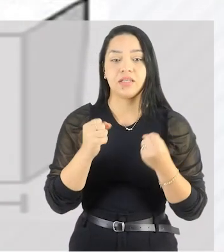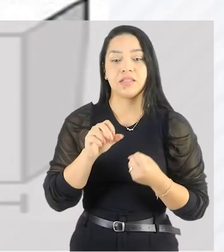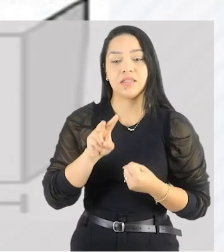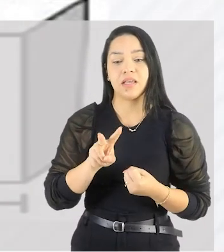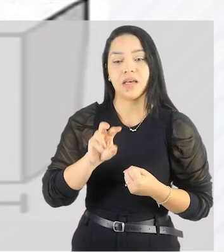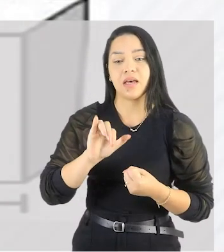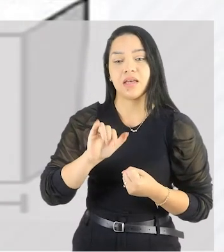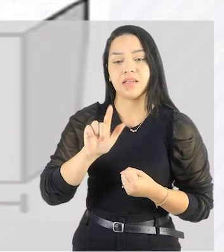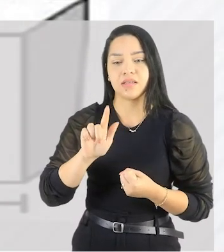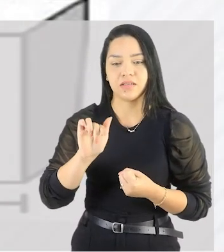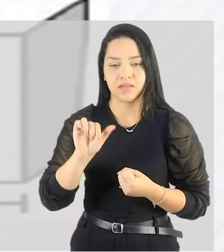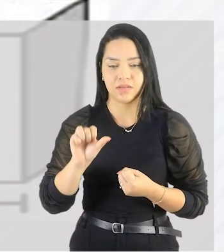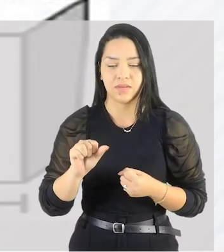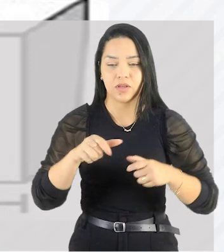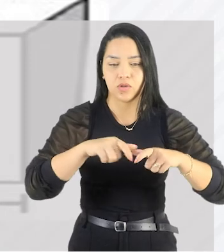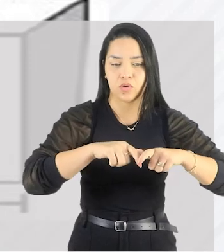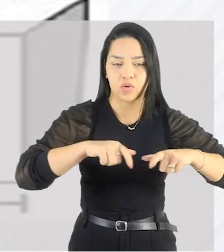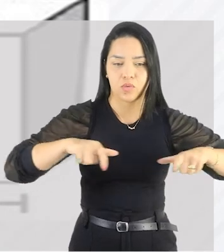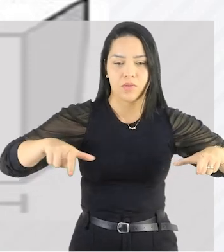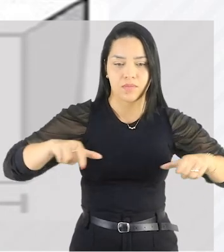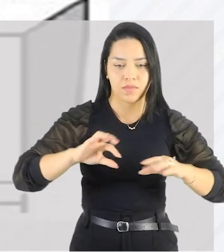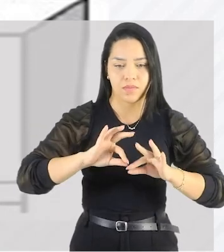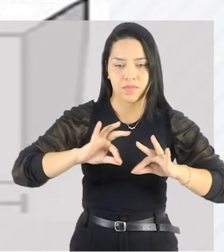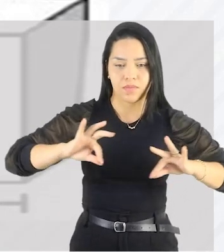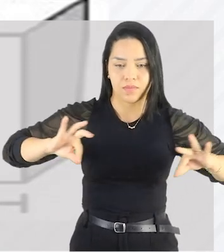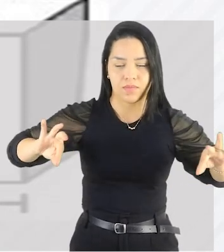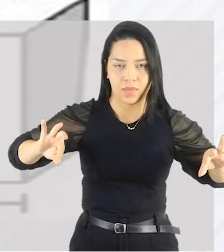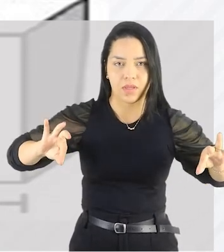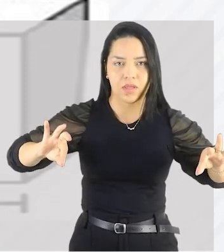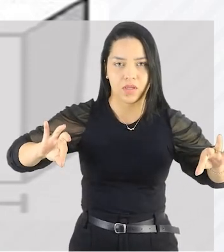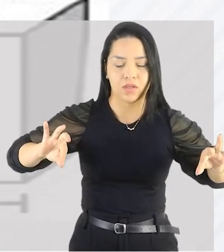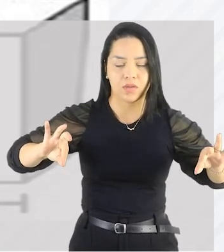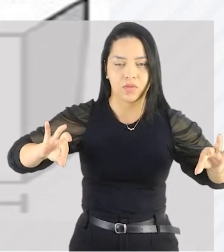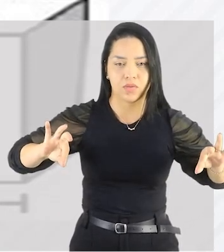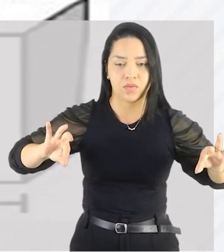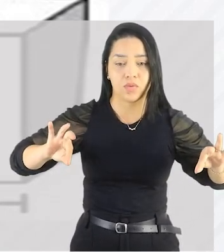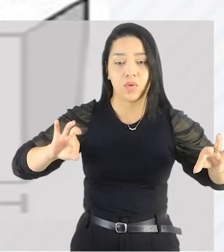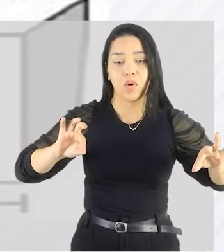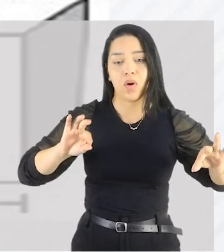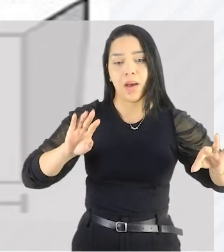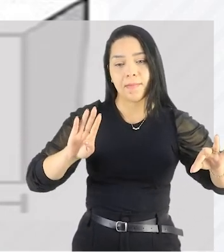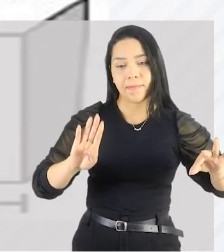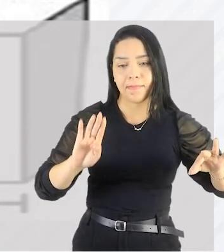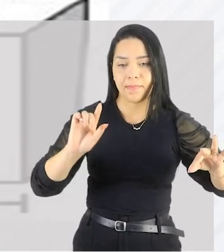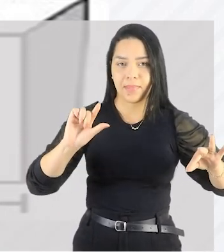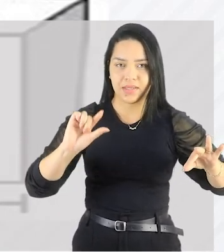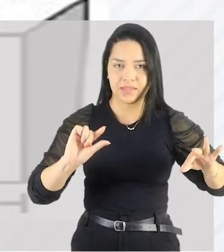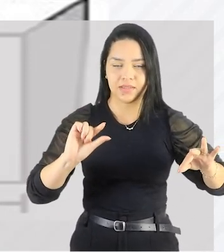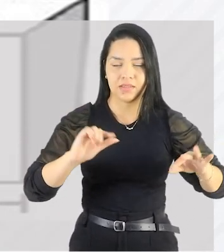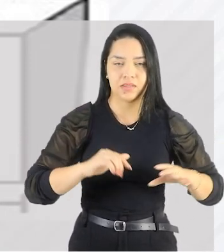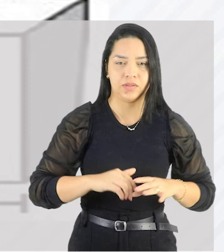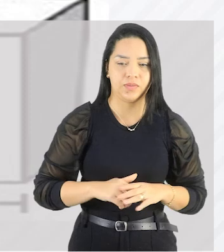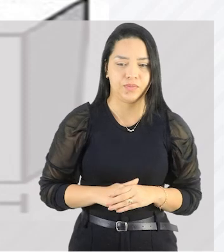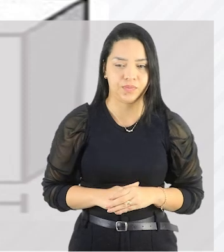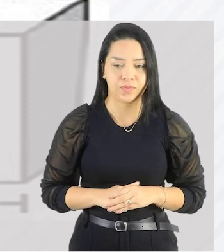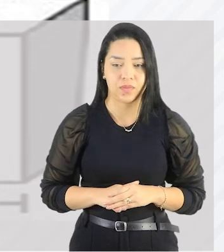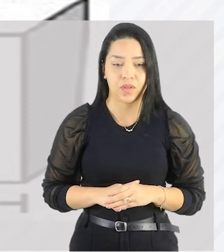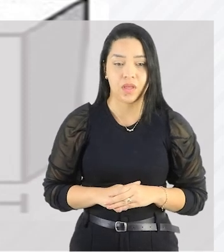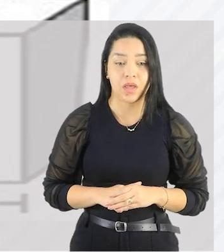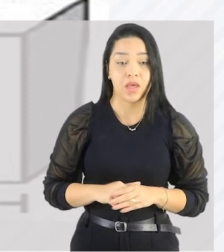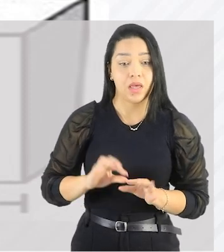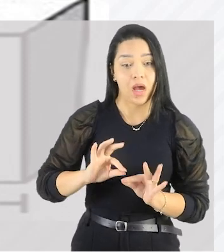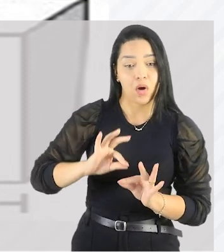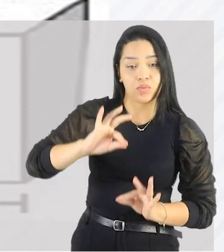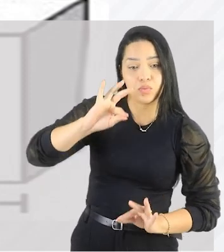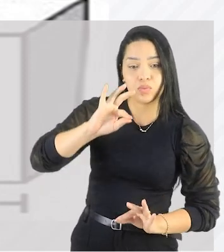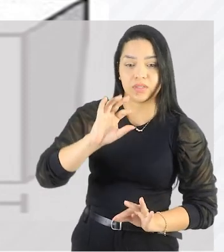resistência das vigas de dado comprimento é diretamente proporcional à largura B e ao quadrado